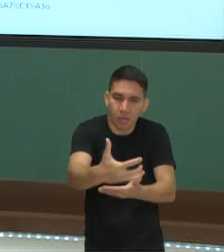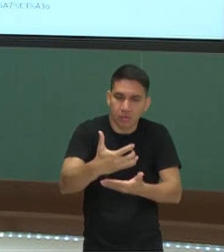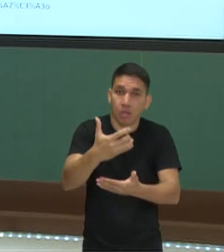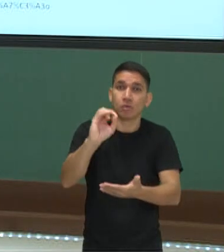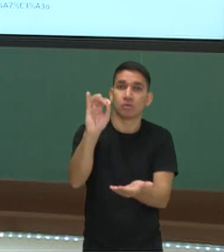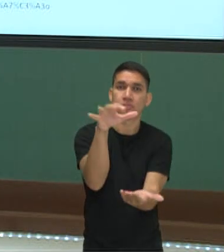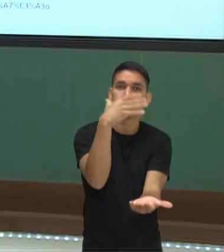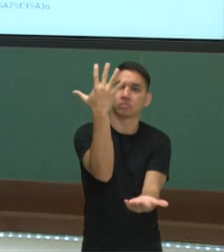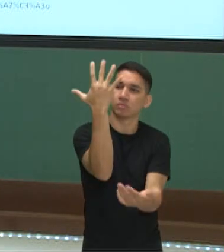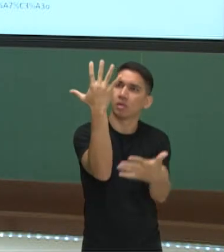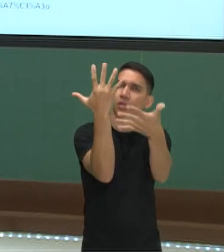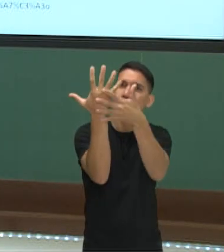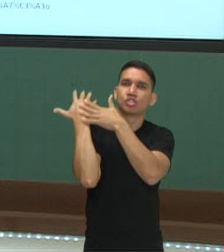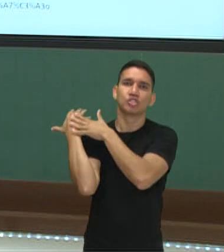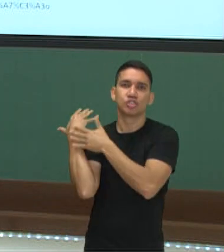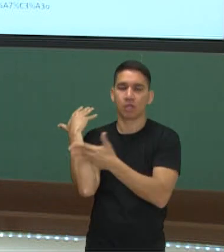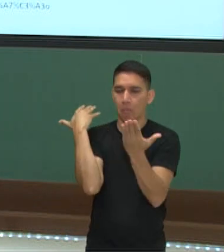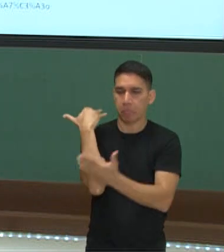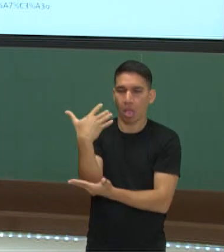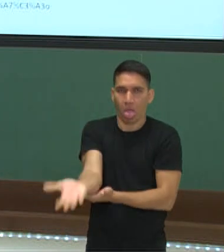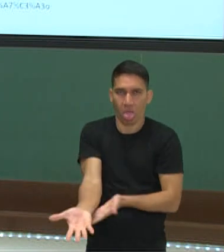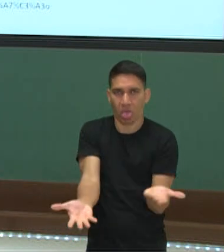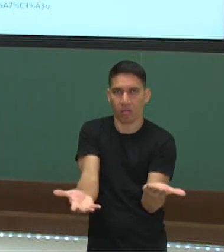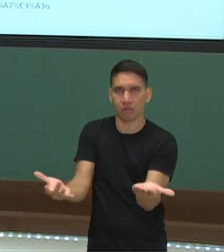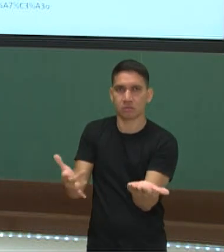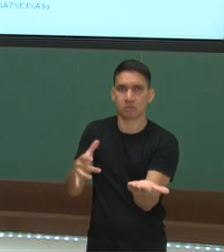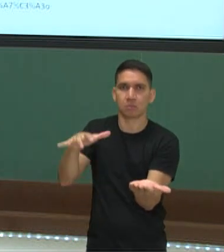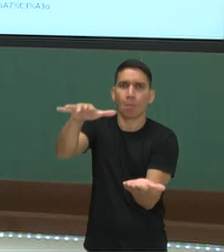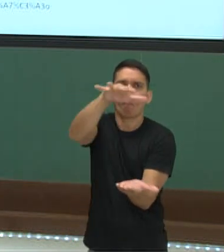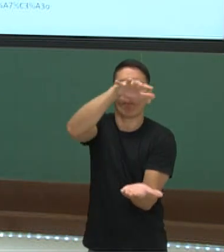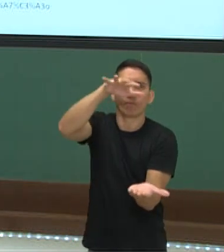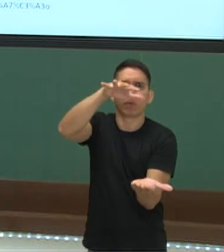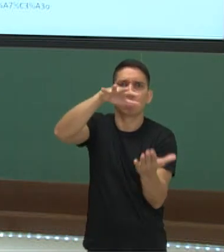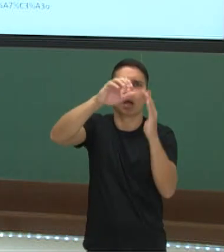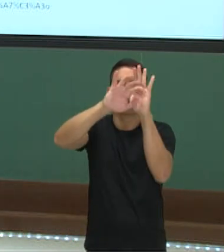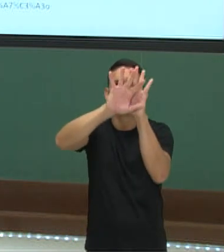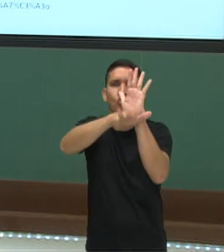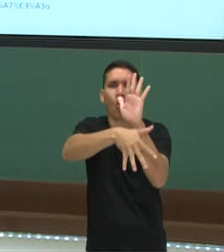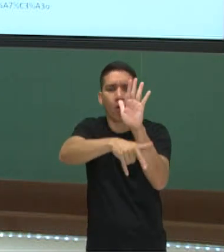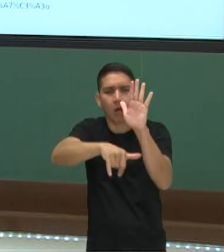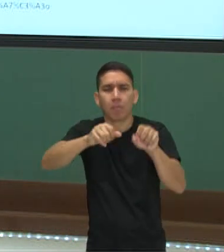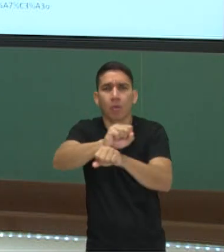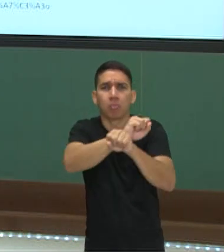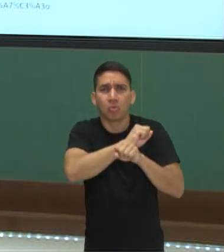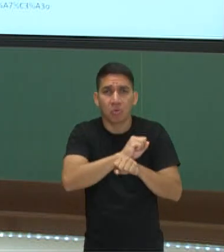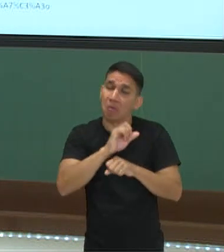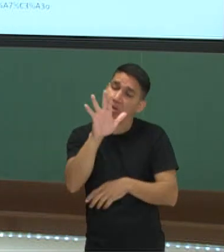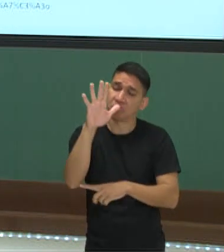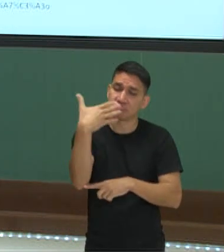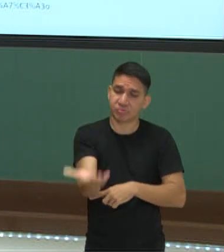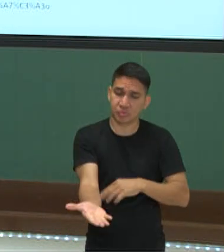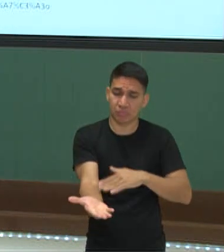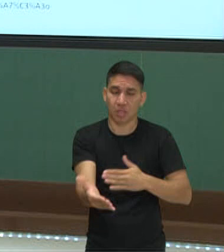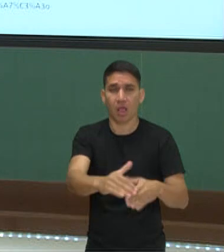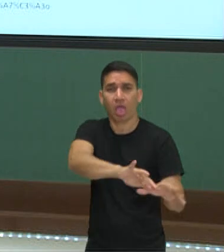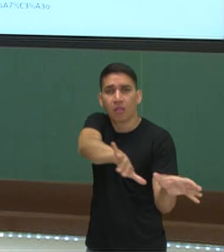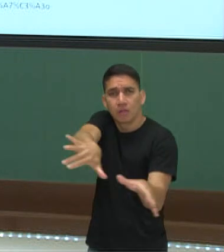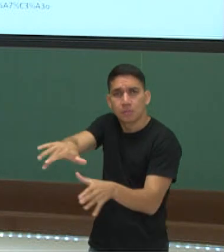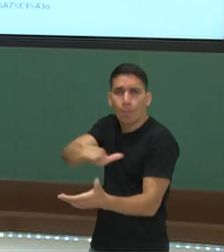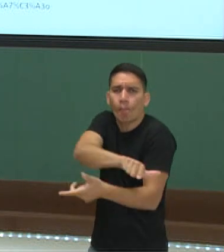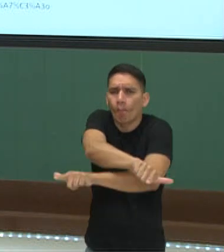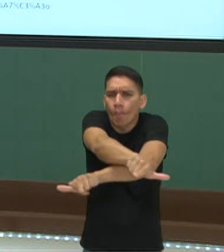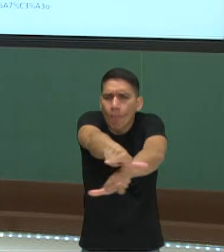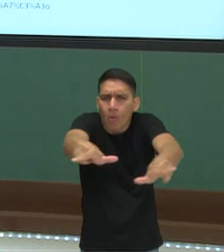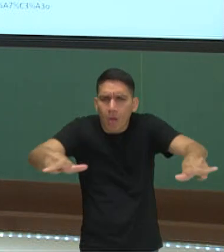cobertura vegetal para uma determinada função, para uma determinada ação, construir uma cidade, um